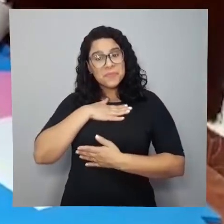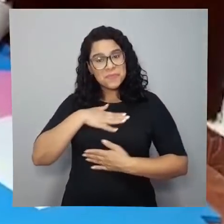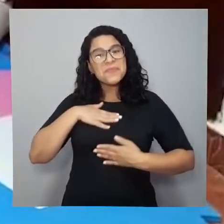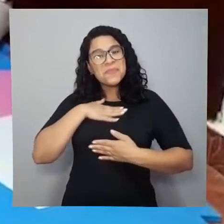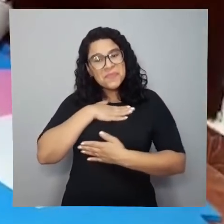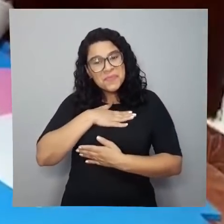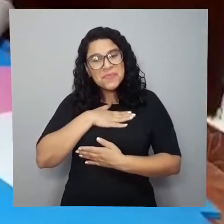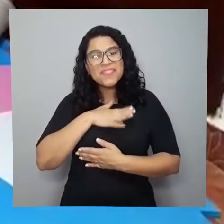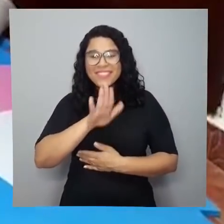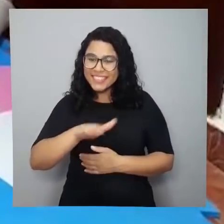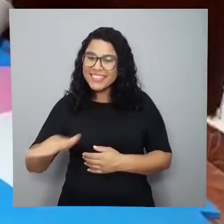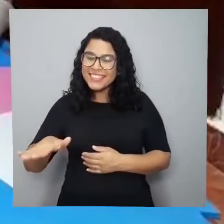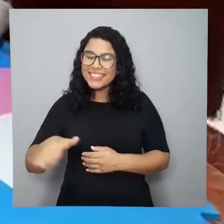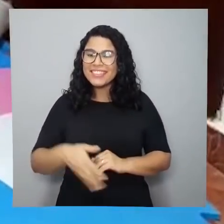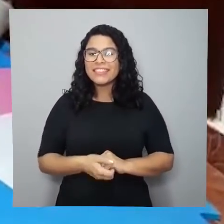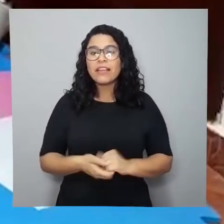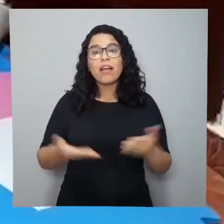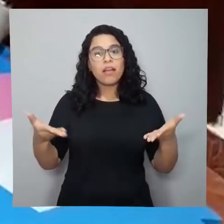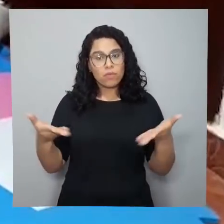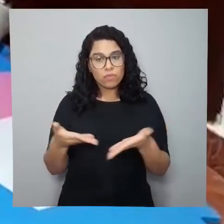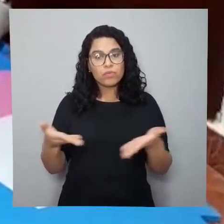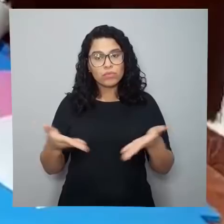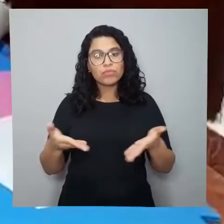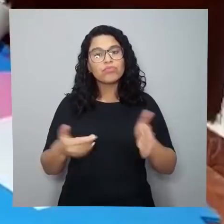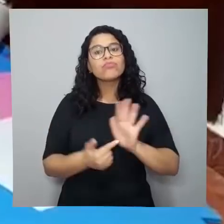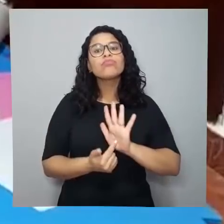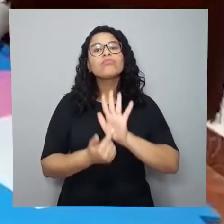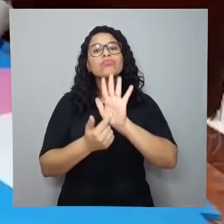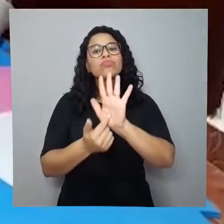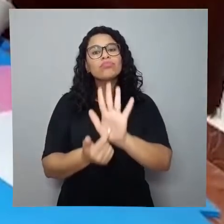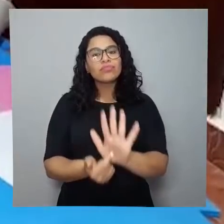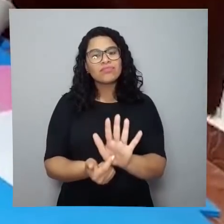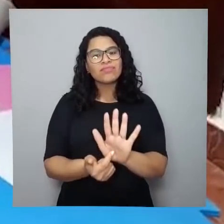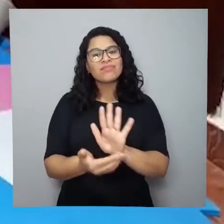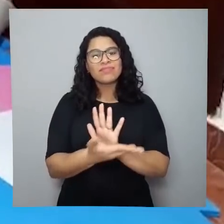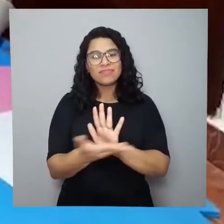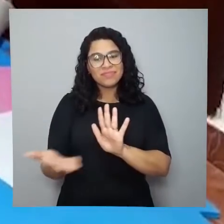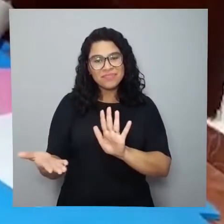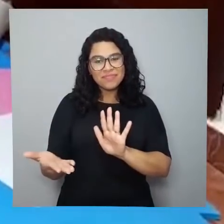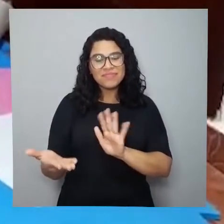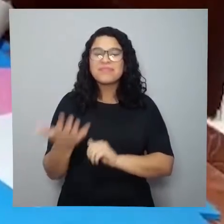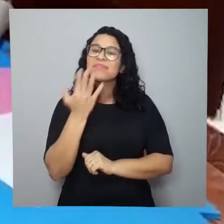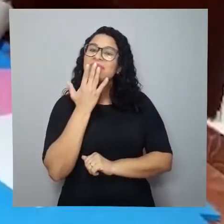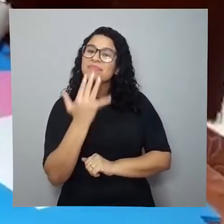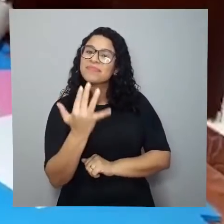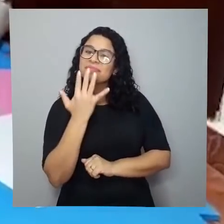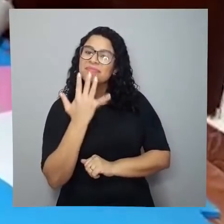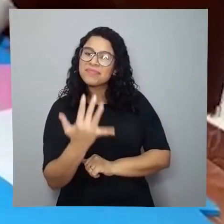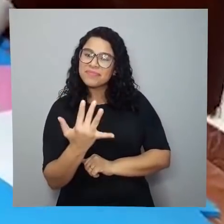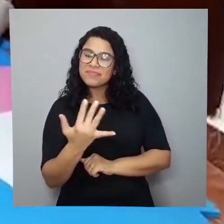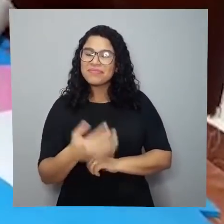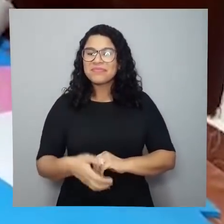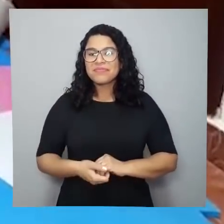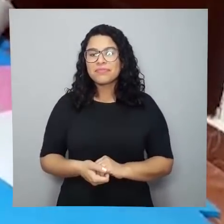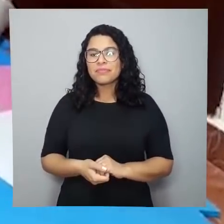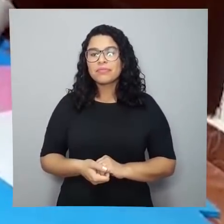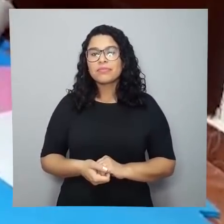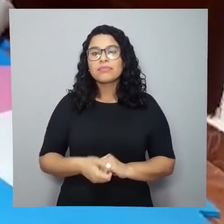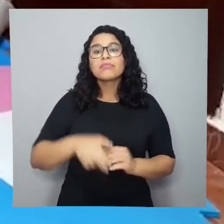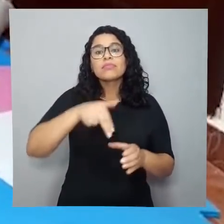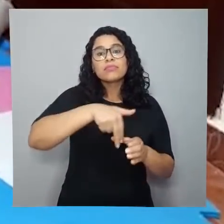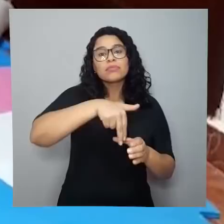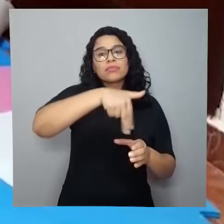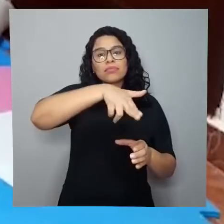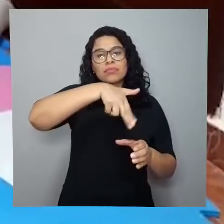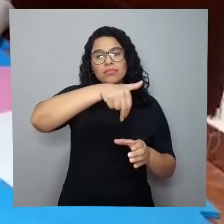Gostaram, crianças? Agora eu vou apresentar as cores para vocês com